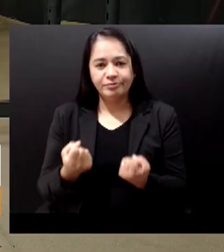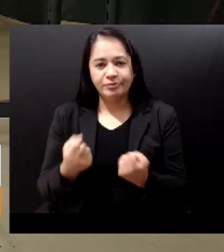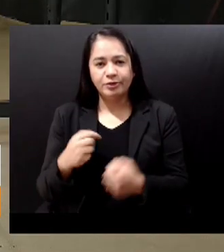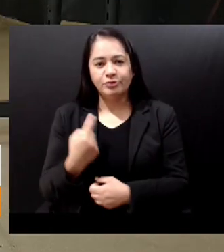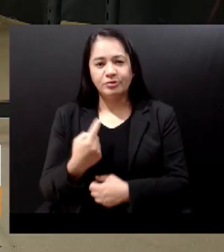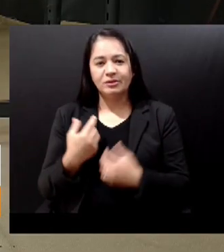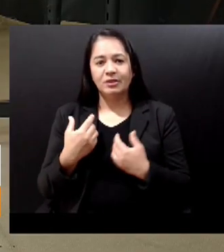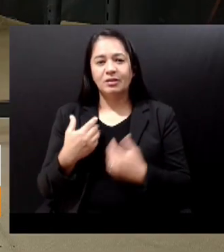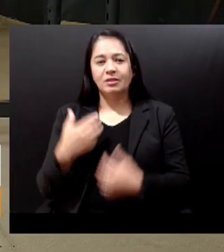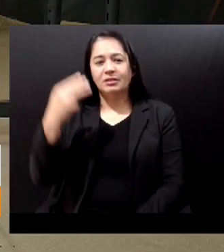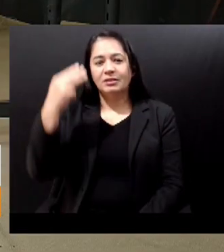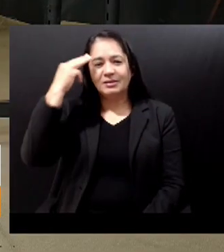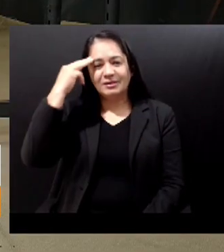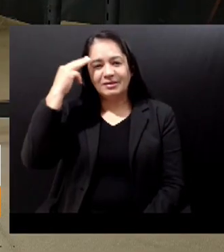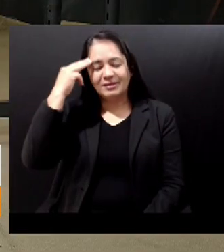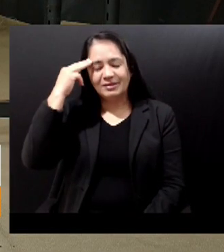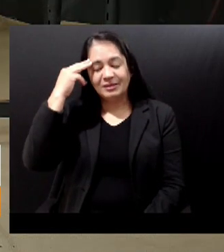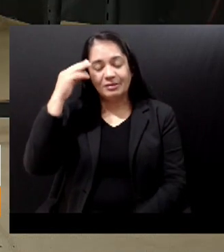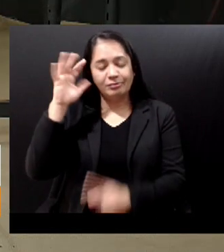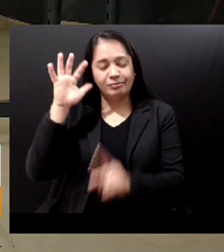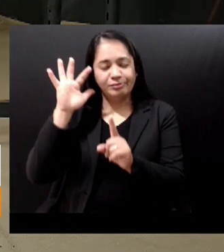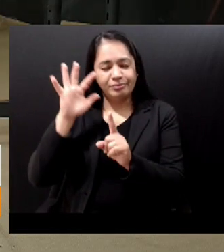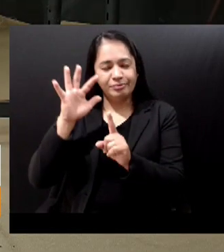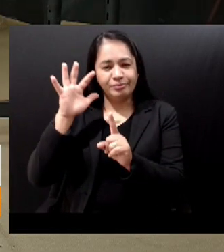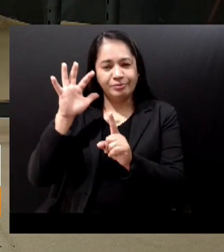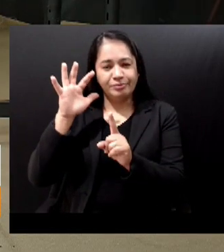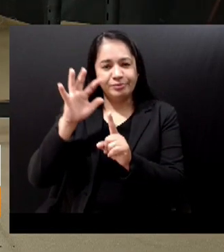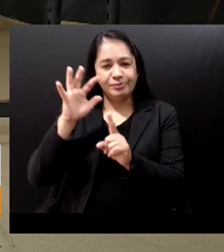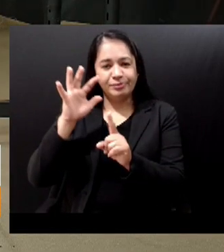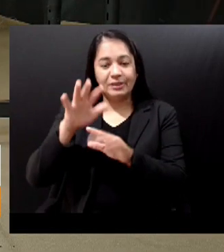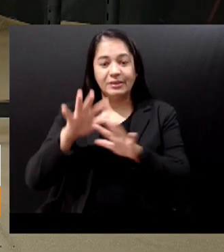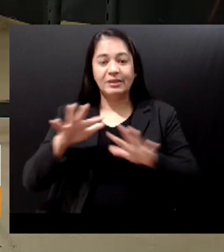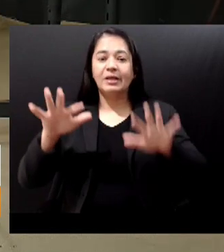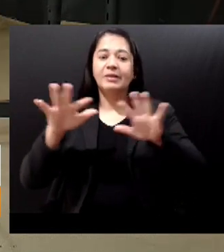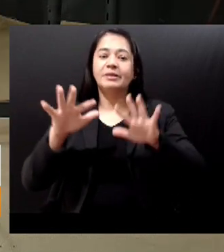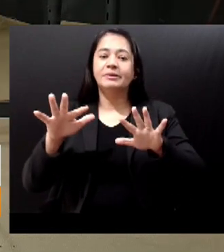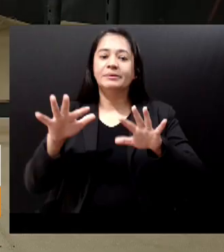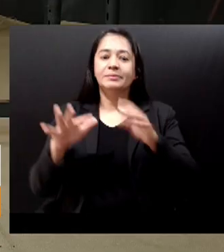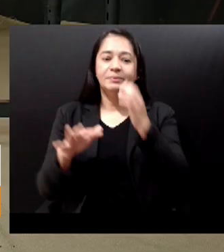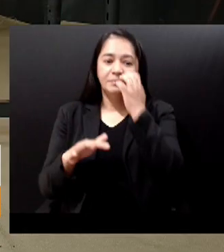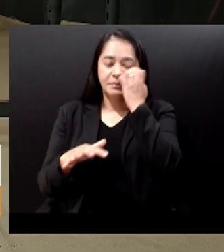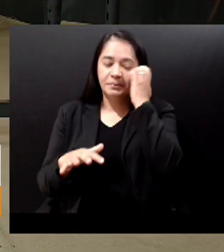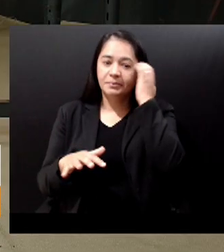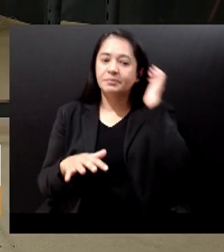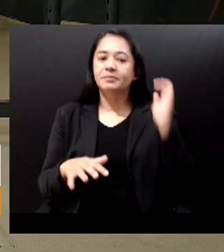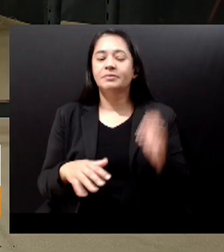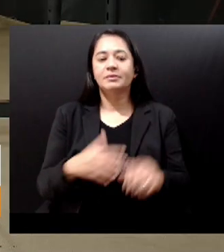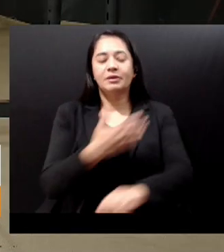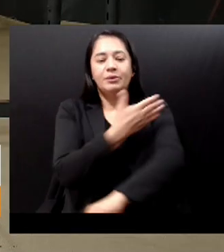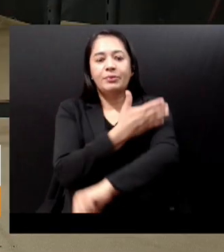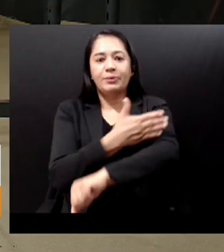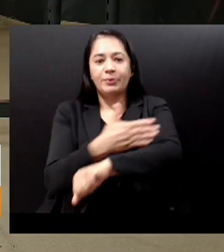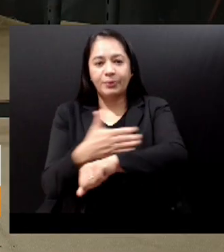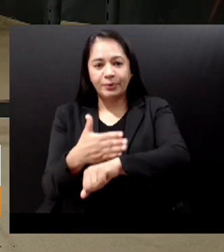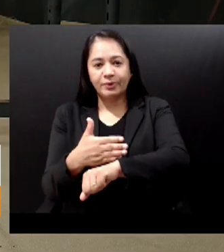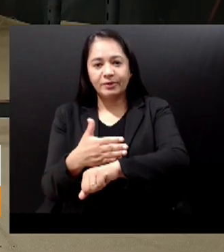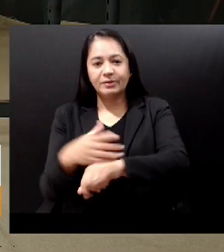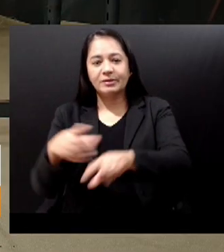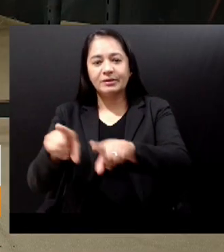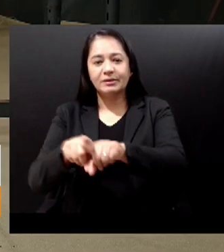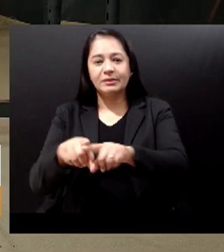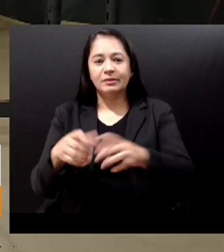que influencia na questão da disciplina e dessa